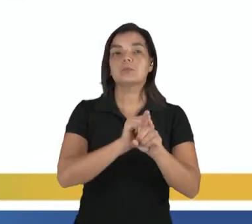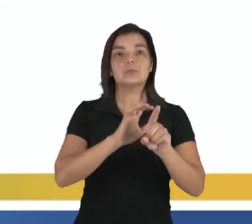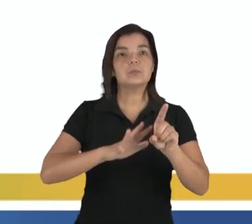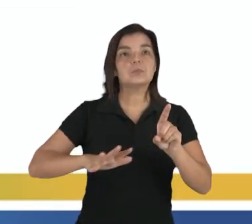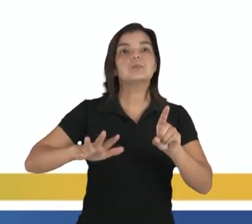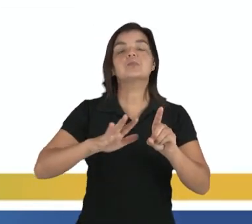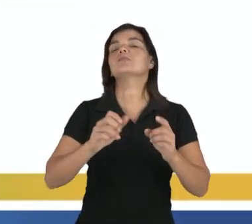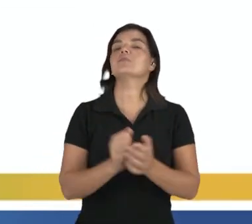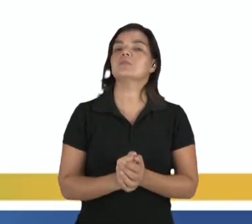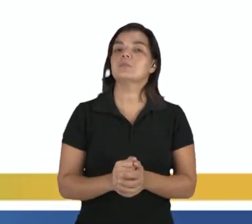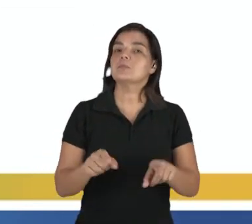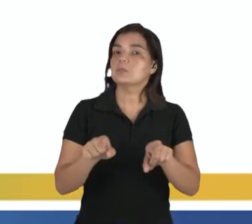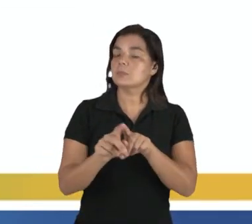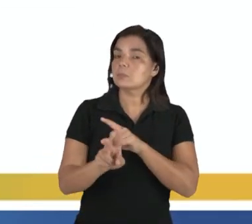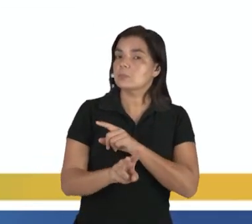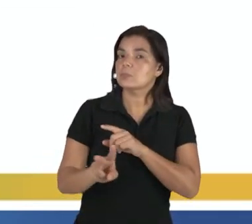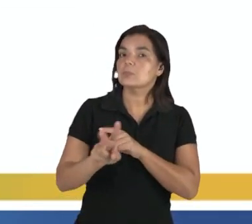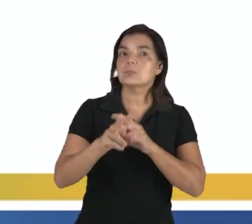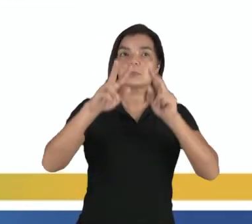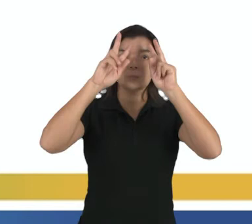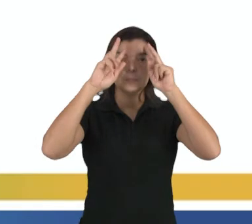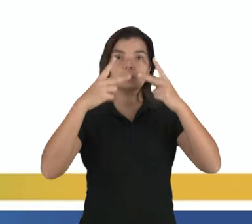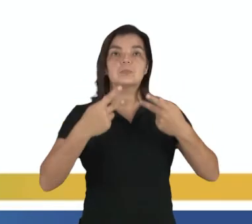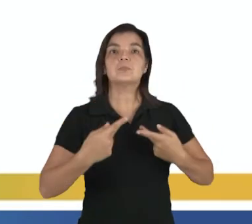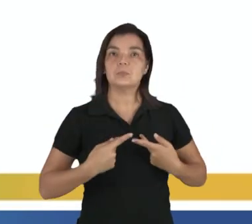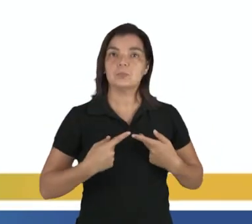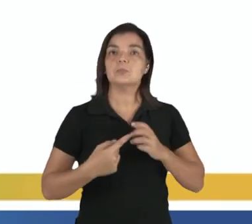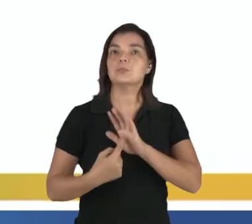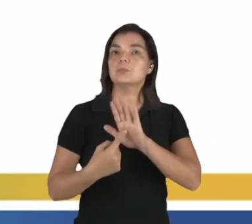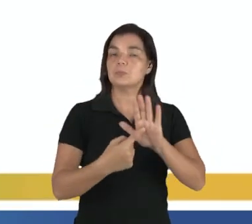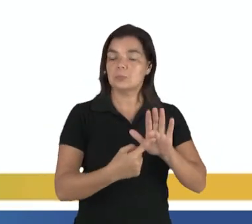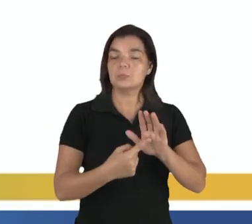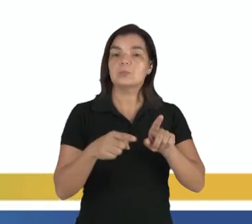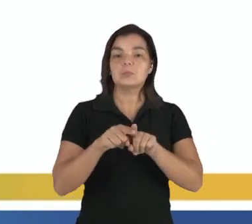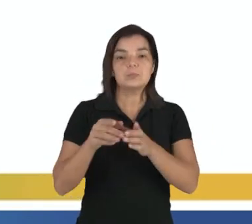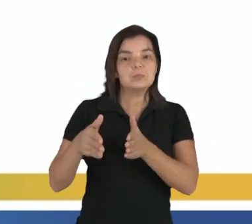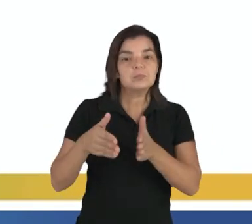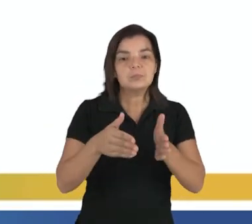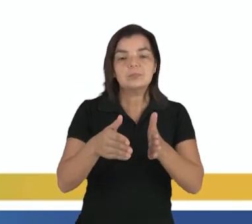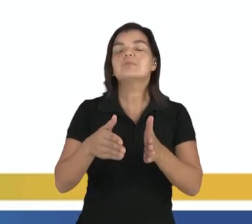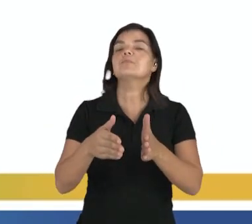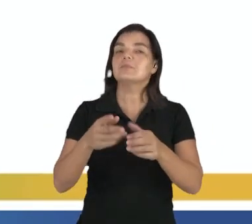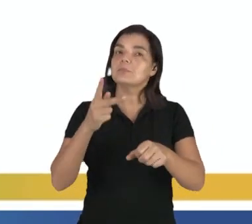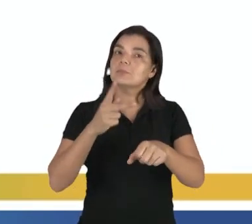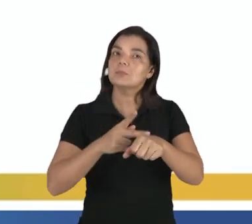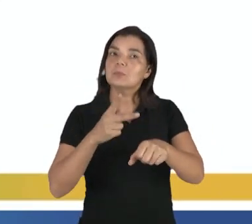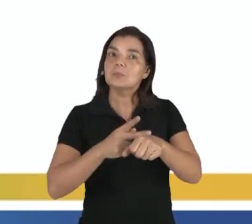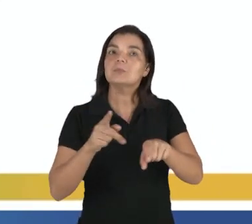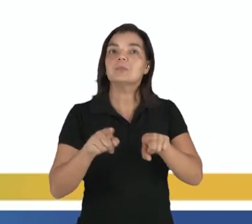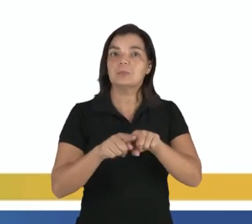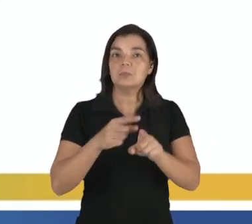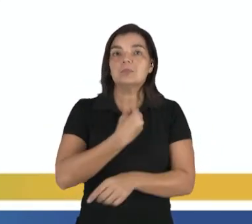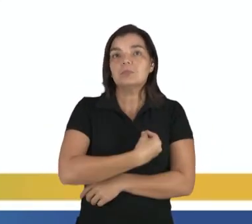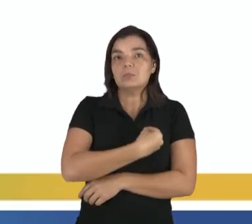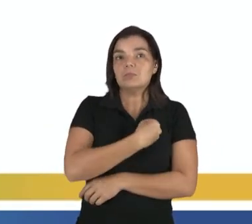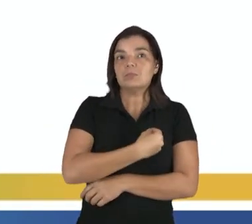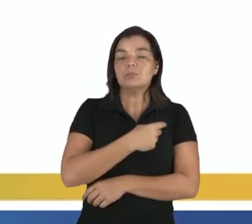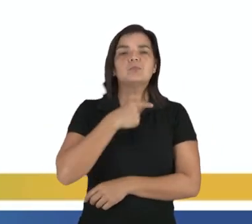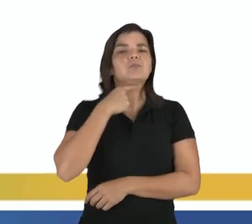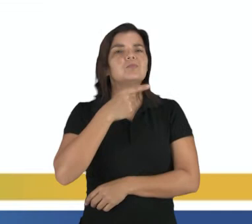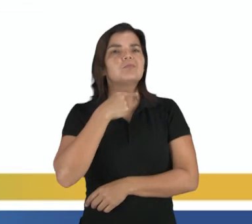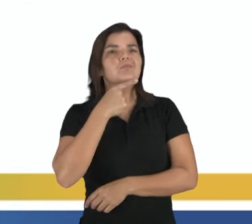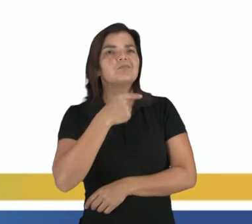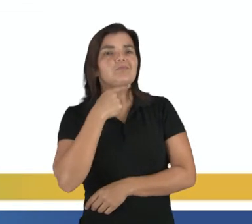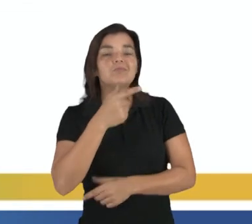Valores humanos, como representado no poema No Meio do Caminho, que representou uma condição humana, de